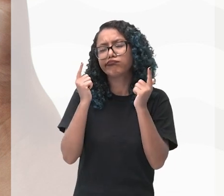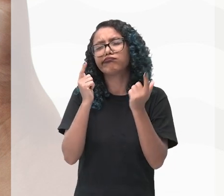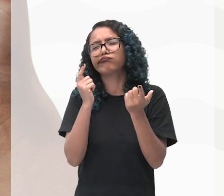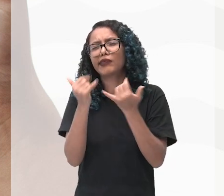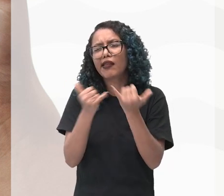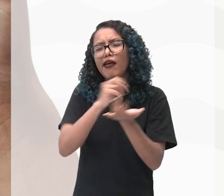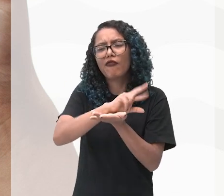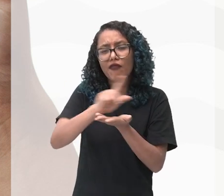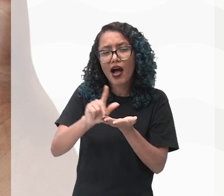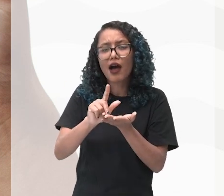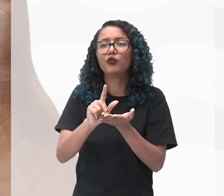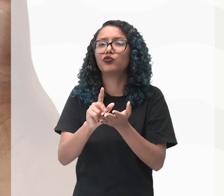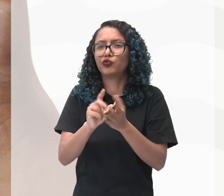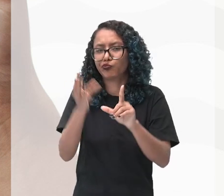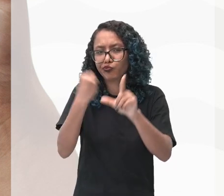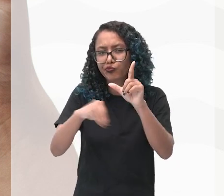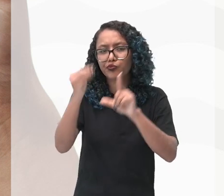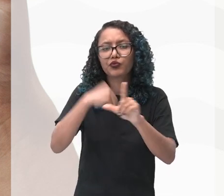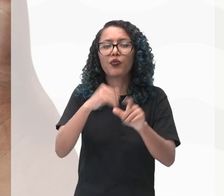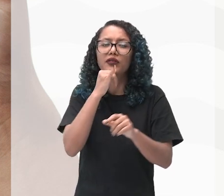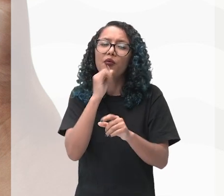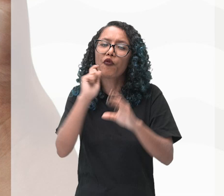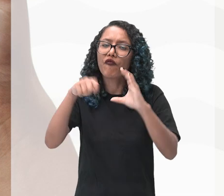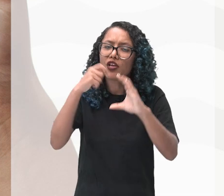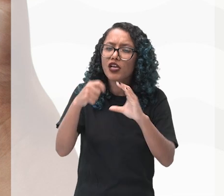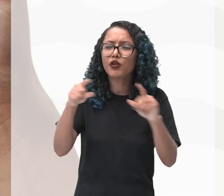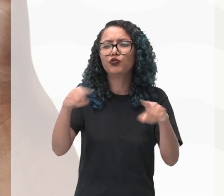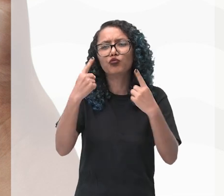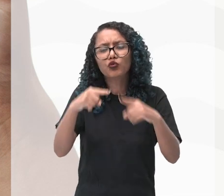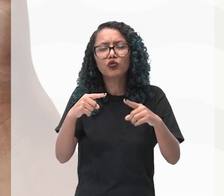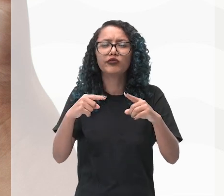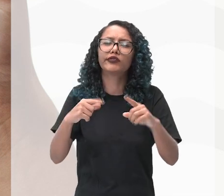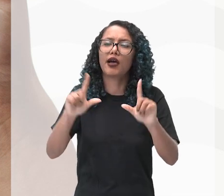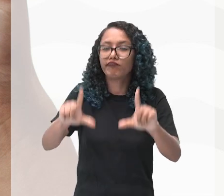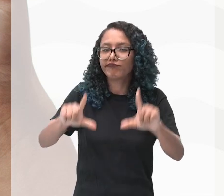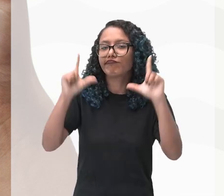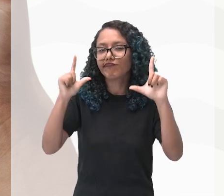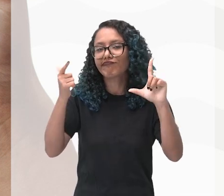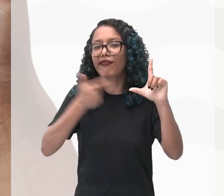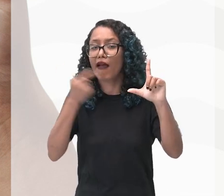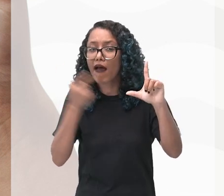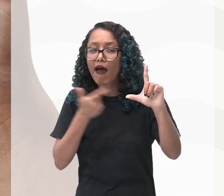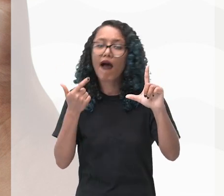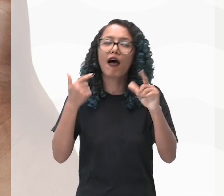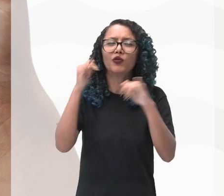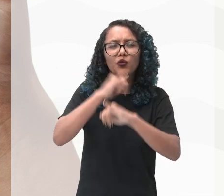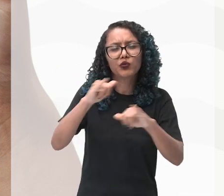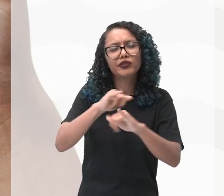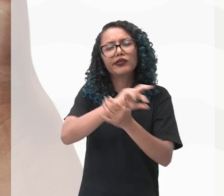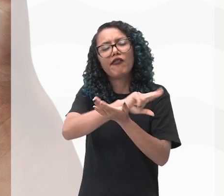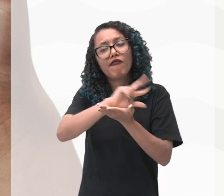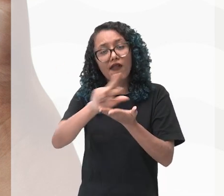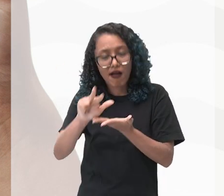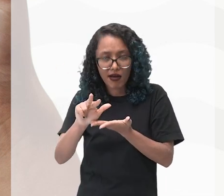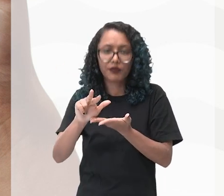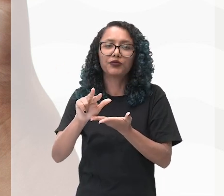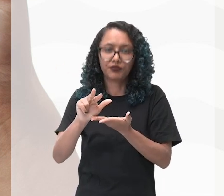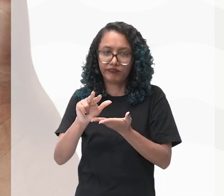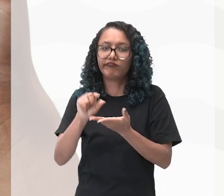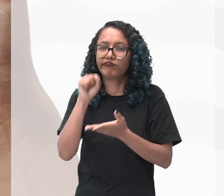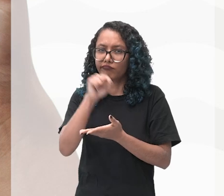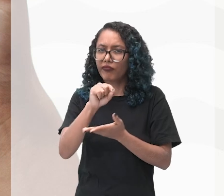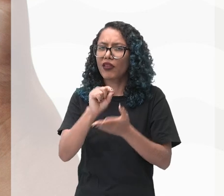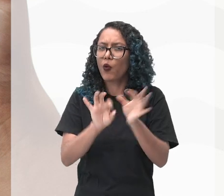para o compartilhamento de conteúdo de entretenimento, como vídeos, músicas e memes.